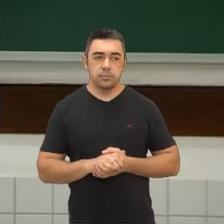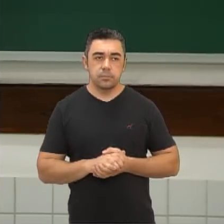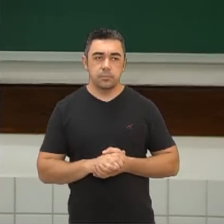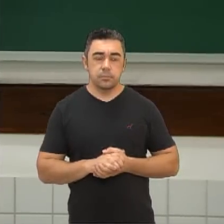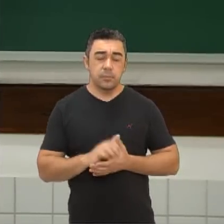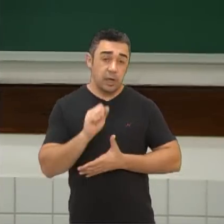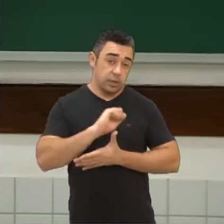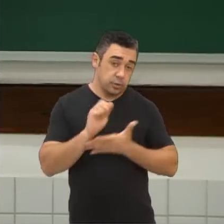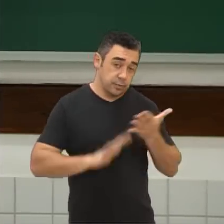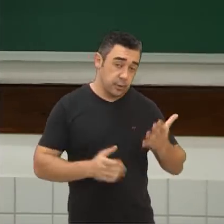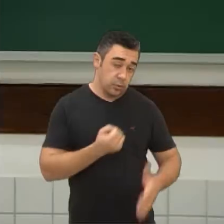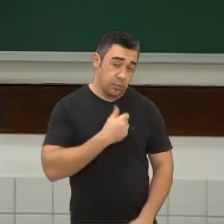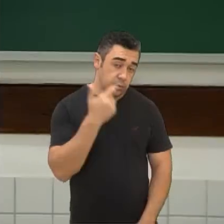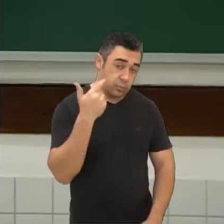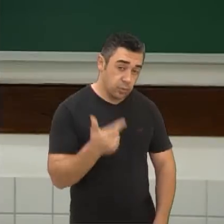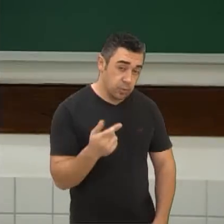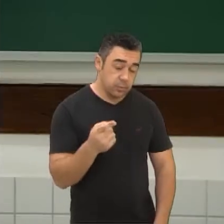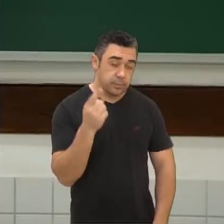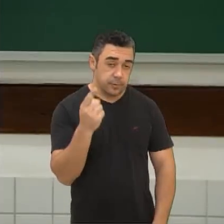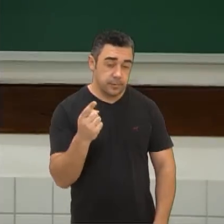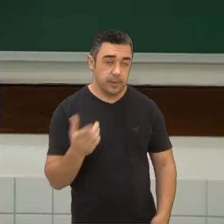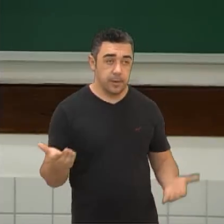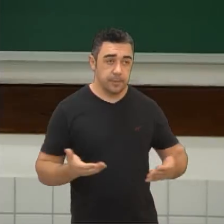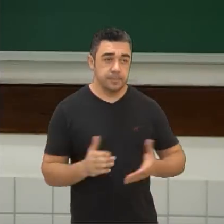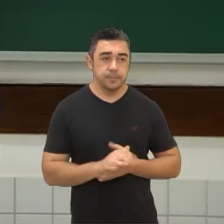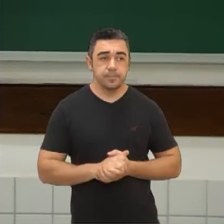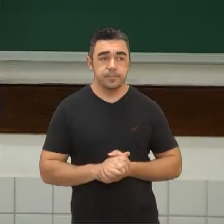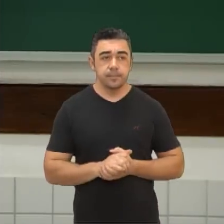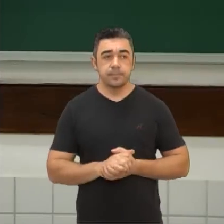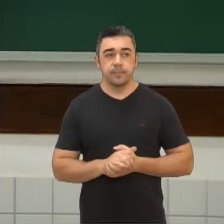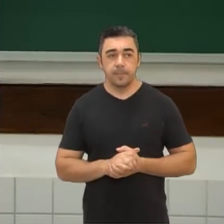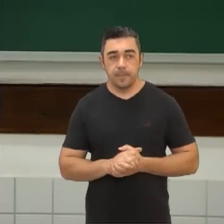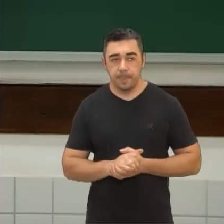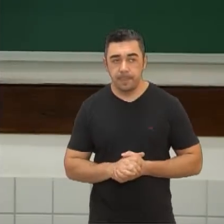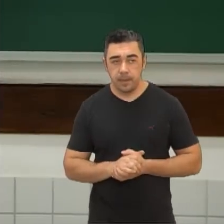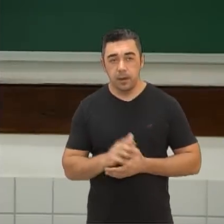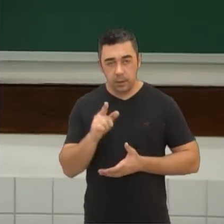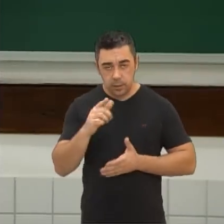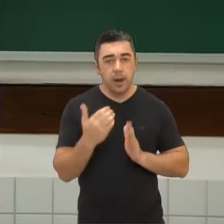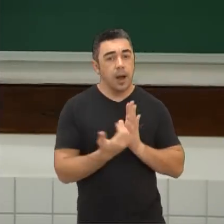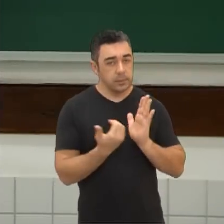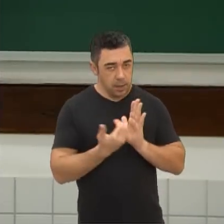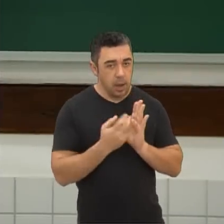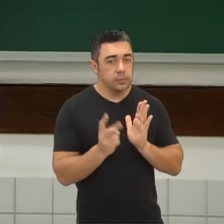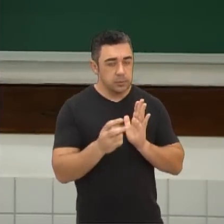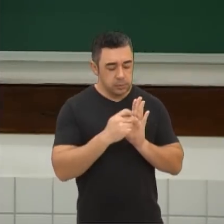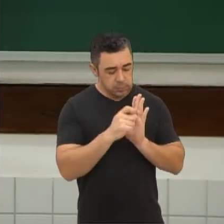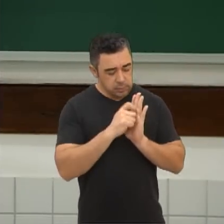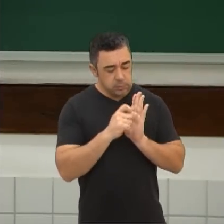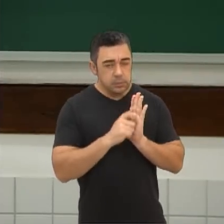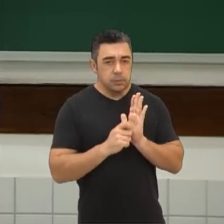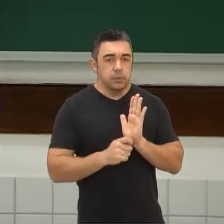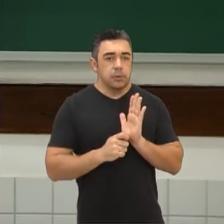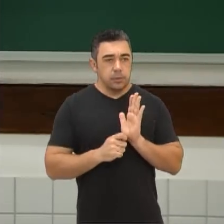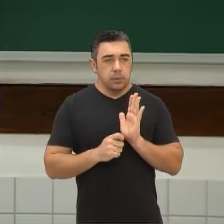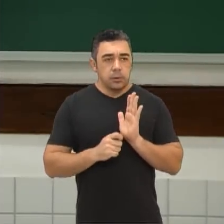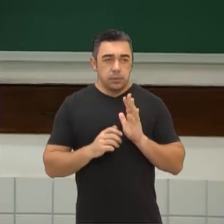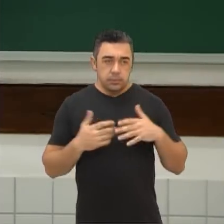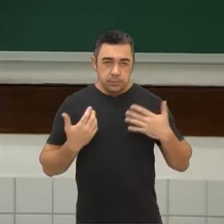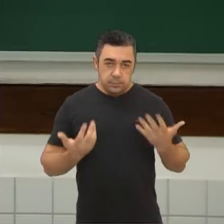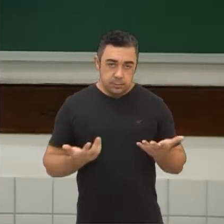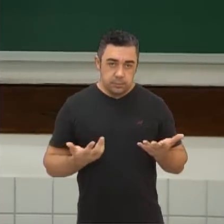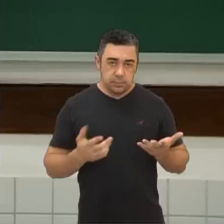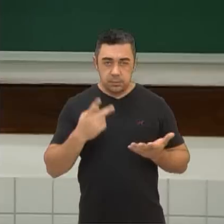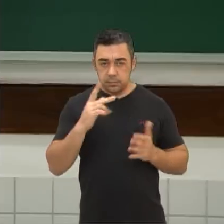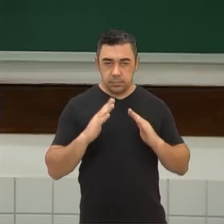aí adaptado em português também, e que ele traz essa ideia de improvisação, né? De você poder cantar